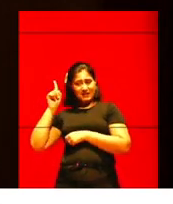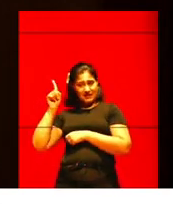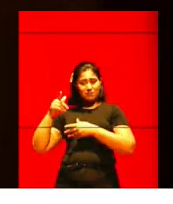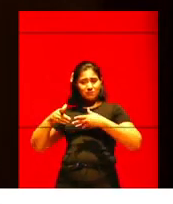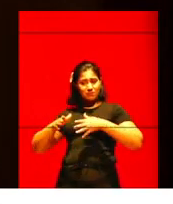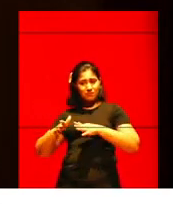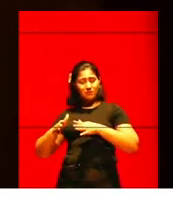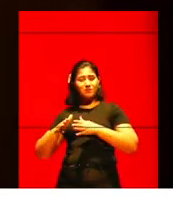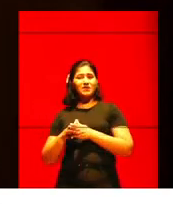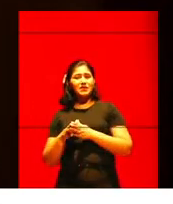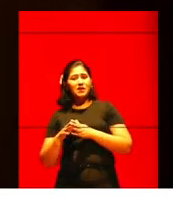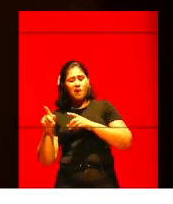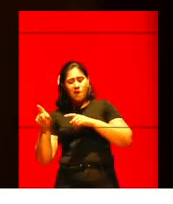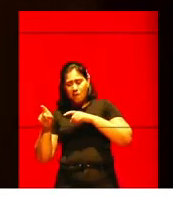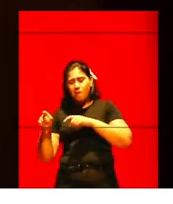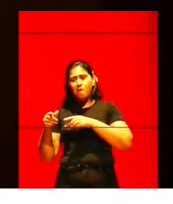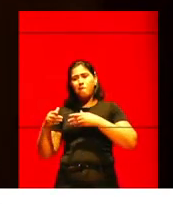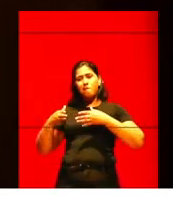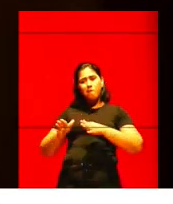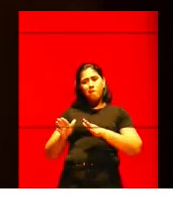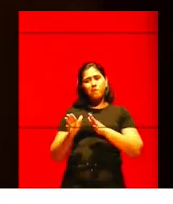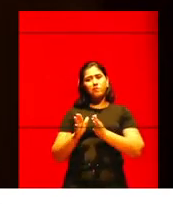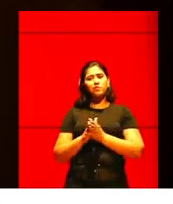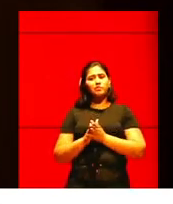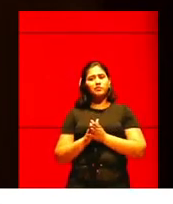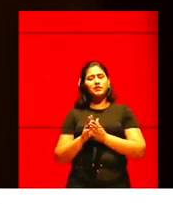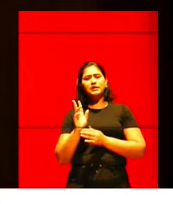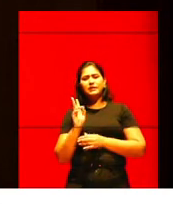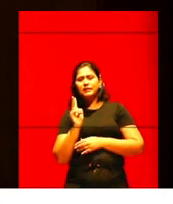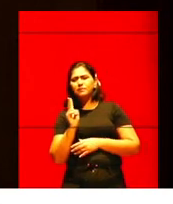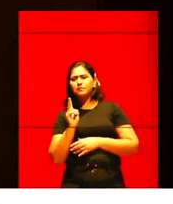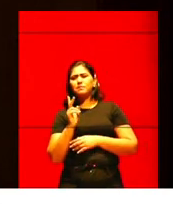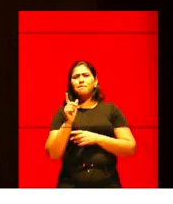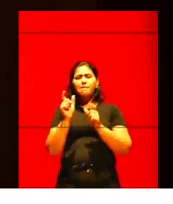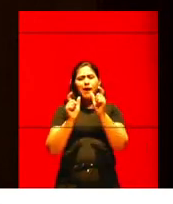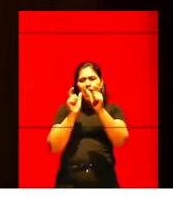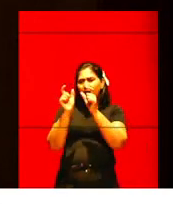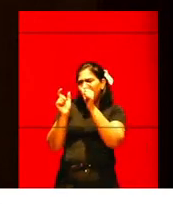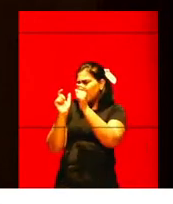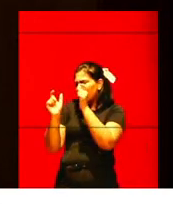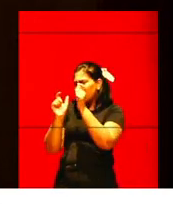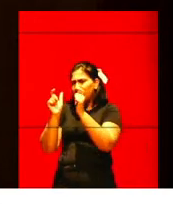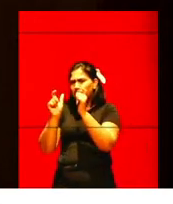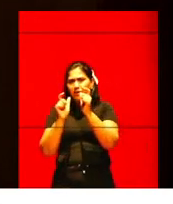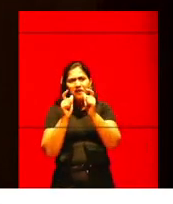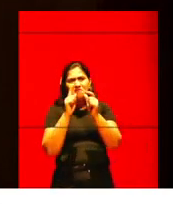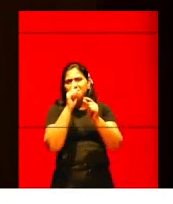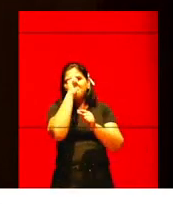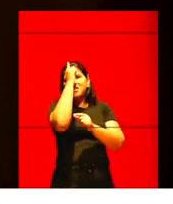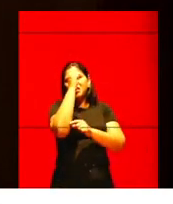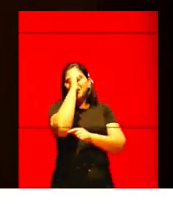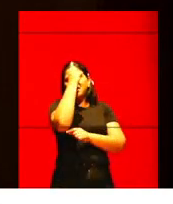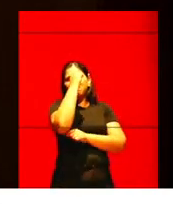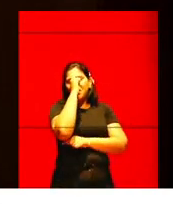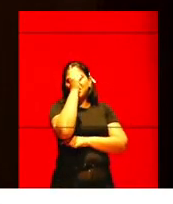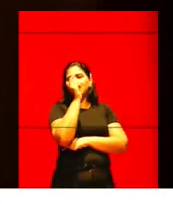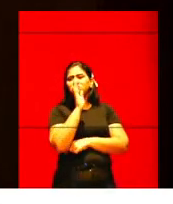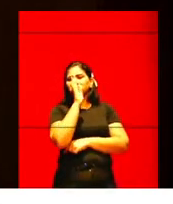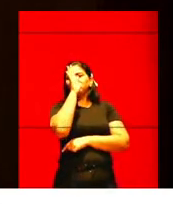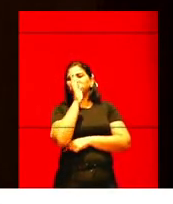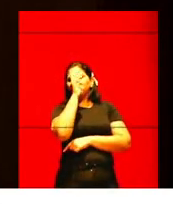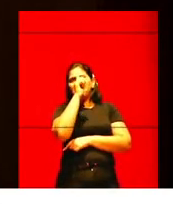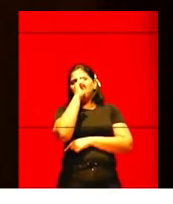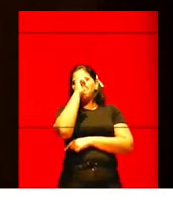no sertão mineiro em cima de um burrinho. Em cima do burrinho ele catalogava palavras. Ele inventava depois palavras. Ele é